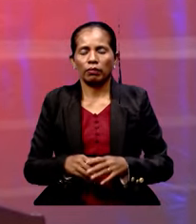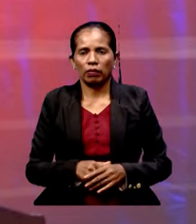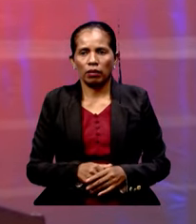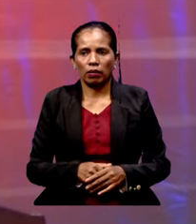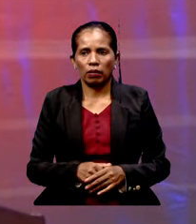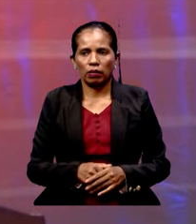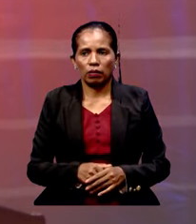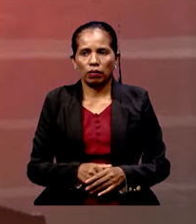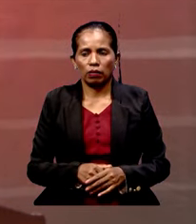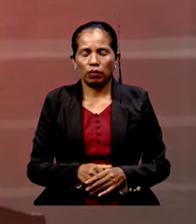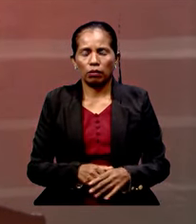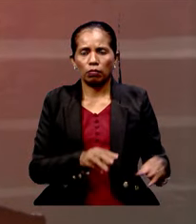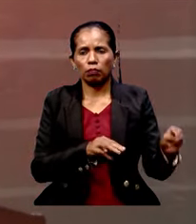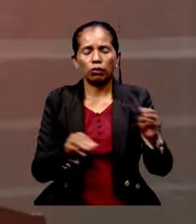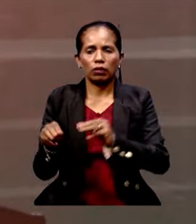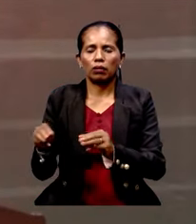para ali o